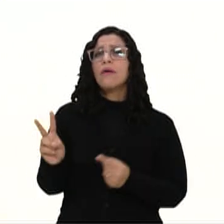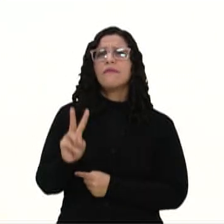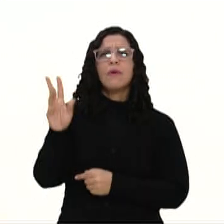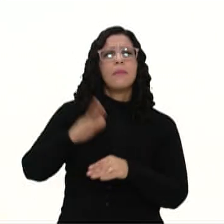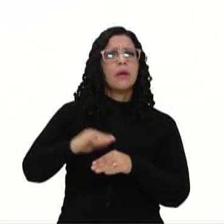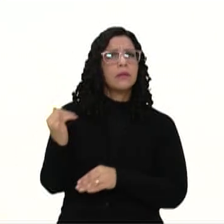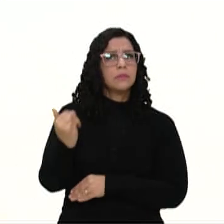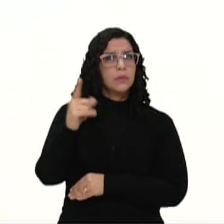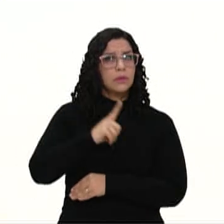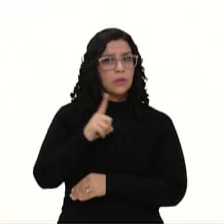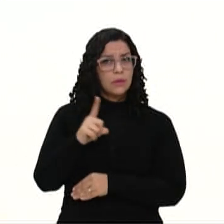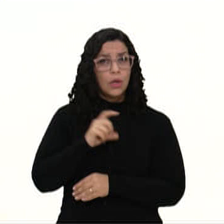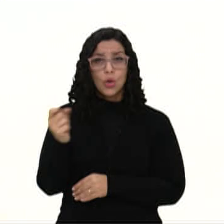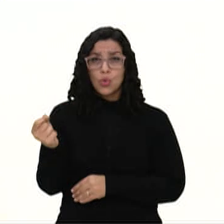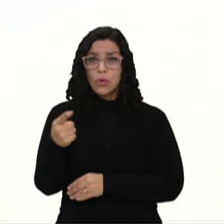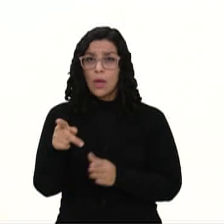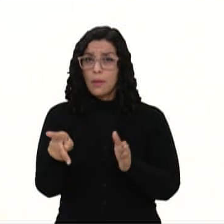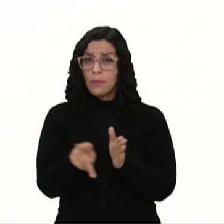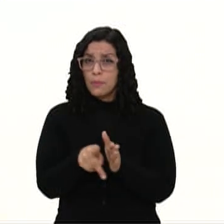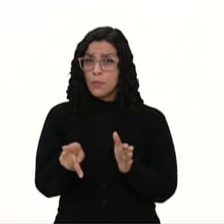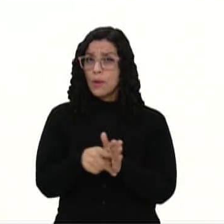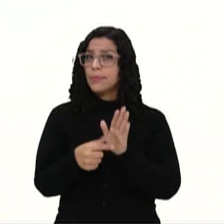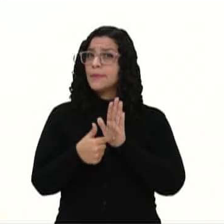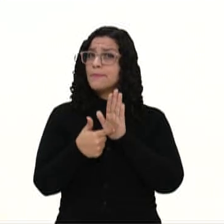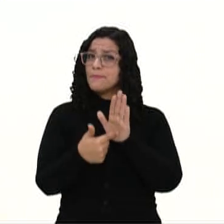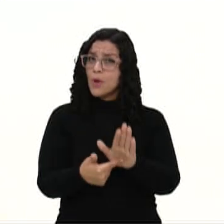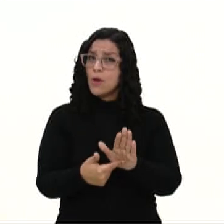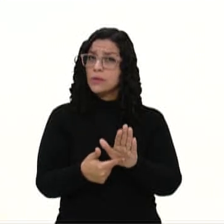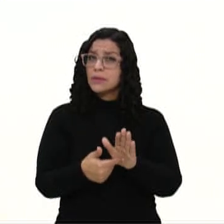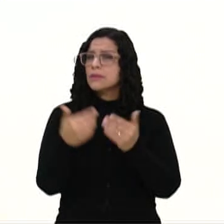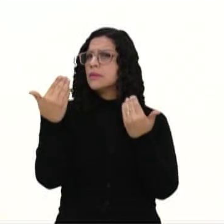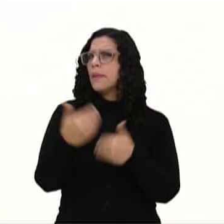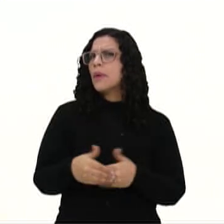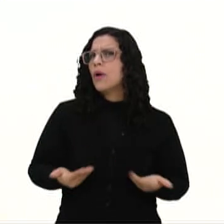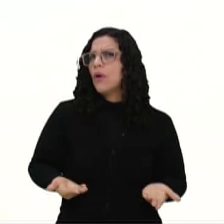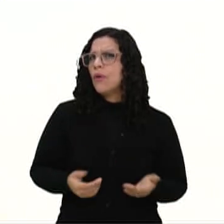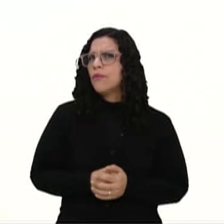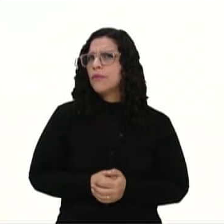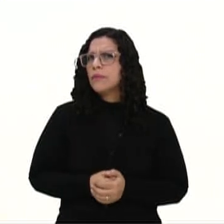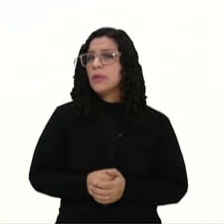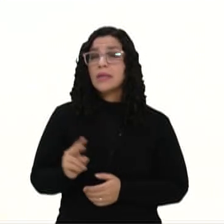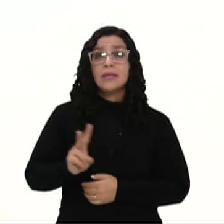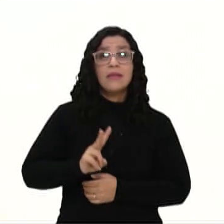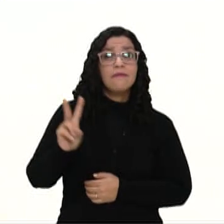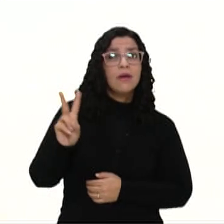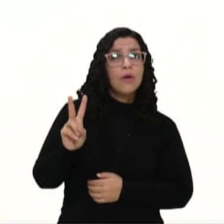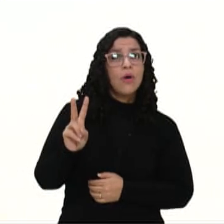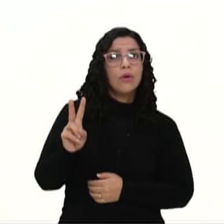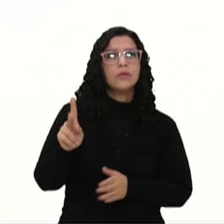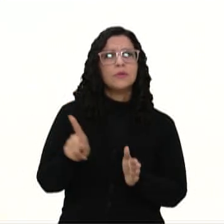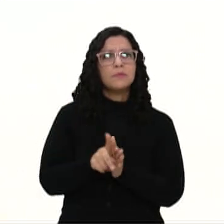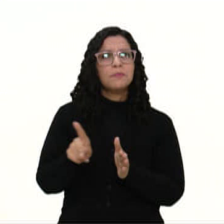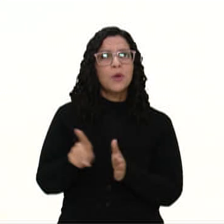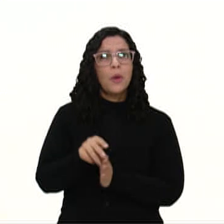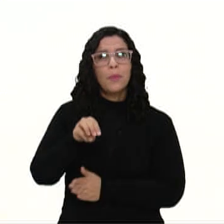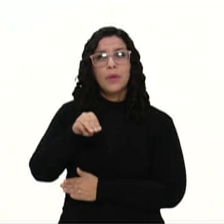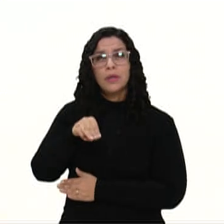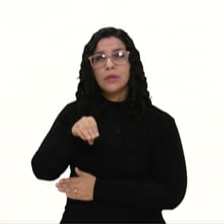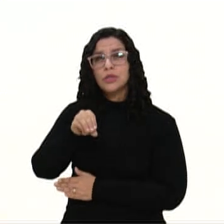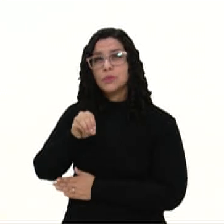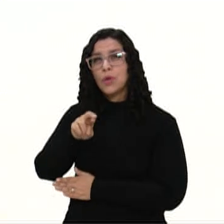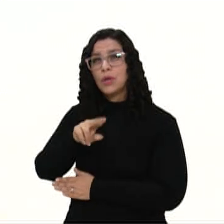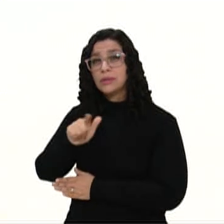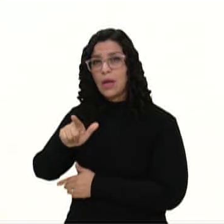mais importantes dos que aparecem nos testes? Pense aí, que valores morais, valores sociais